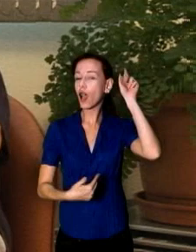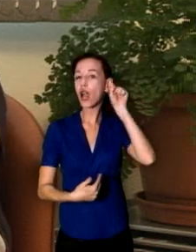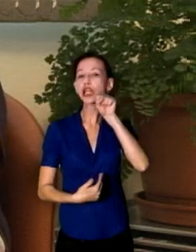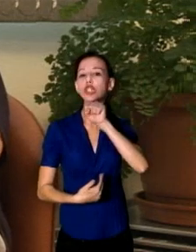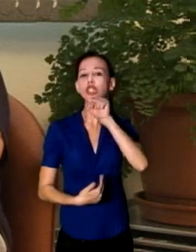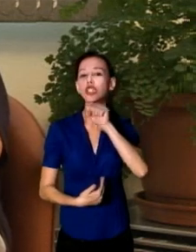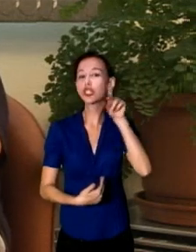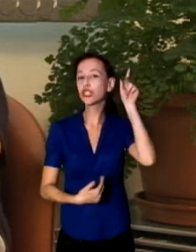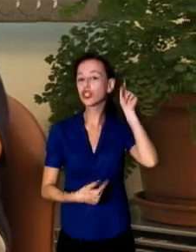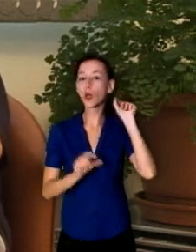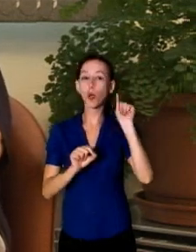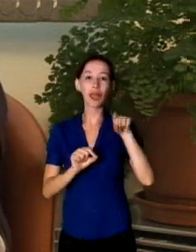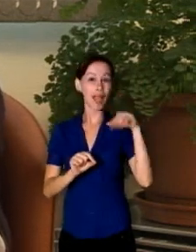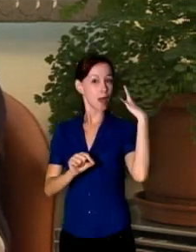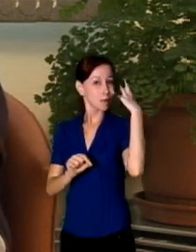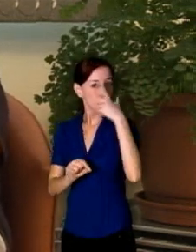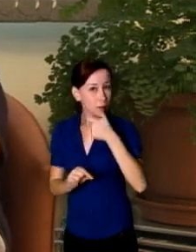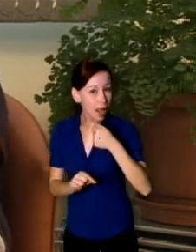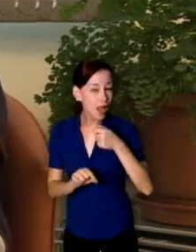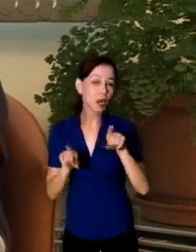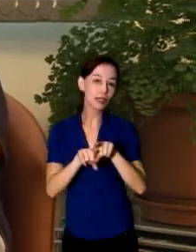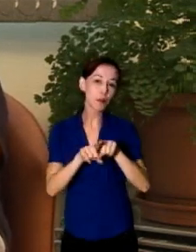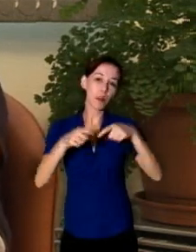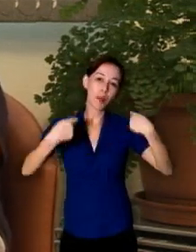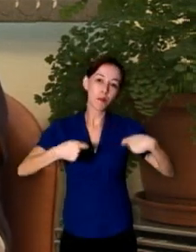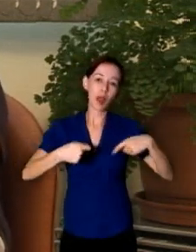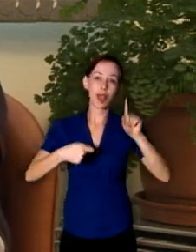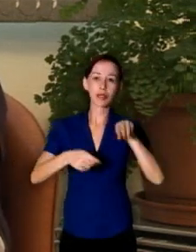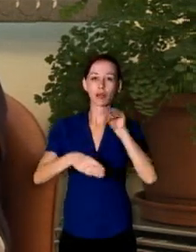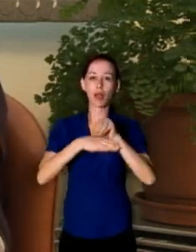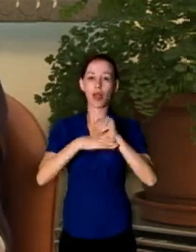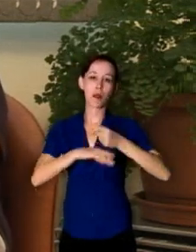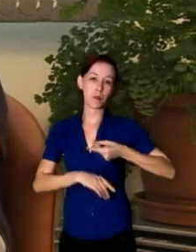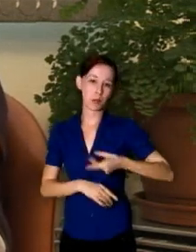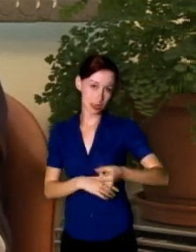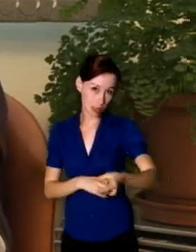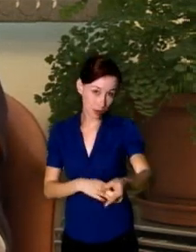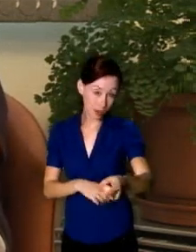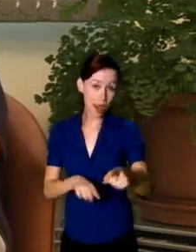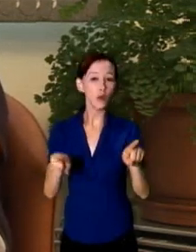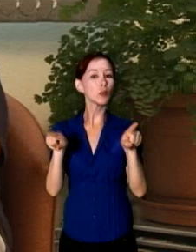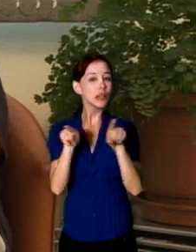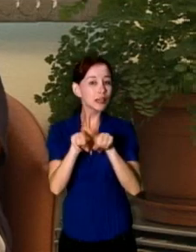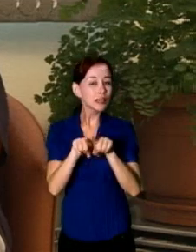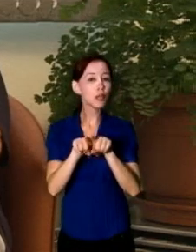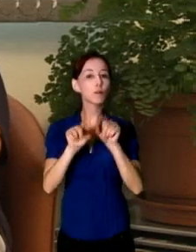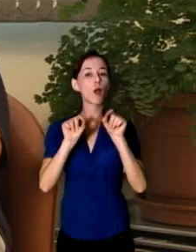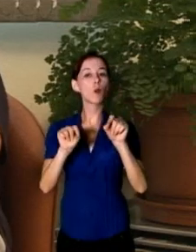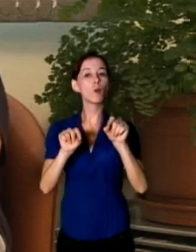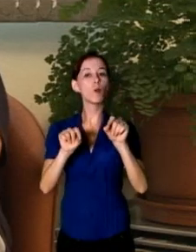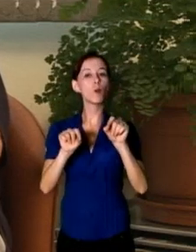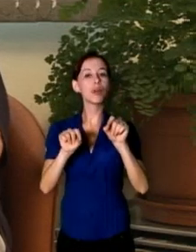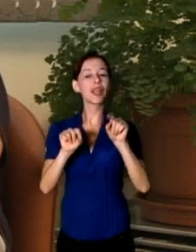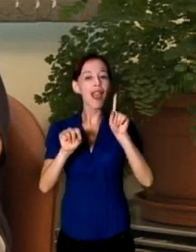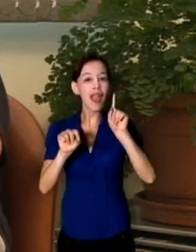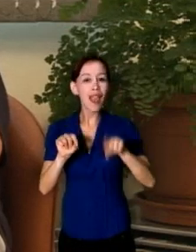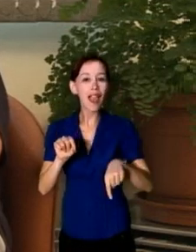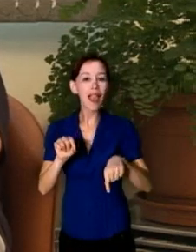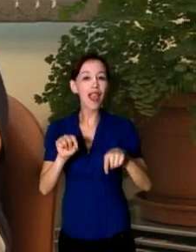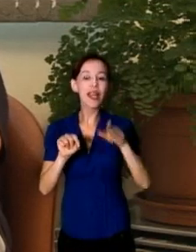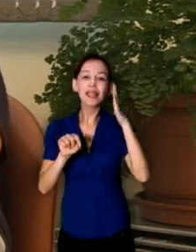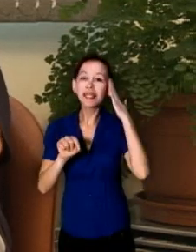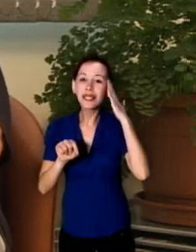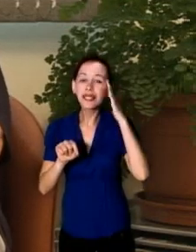que é belo, aquilo que merece ser preservado, e, principalmente, aquilo que dá esse caráter